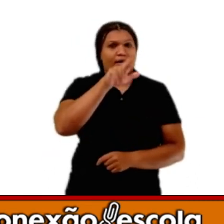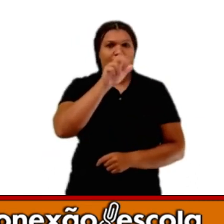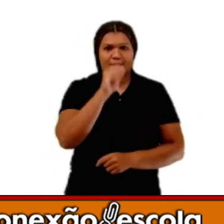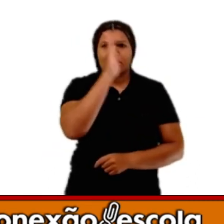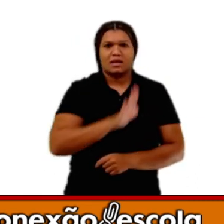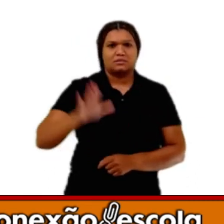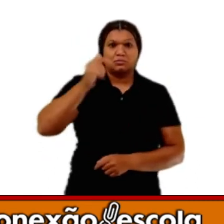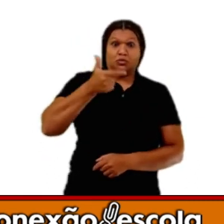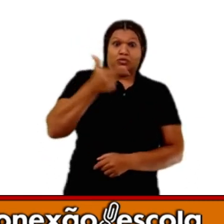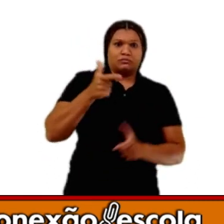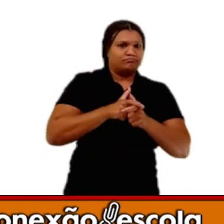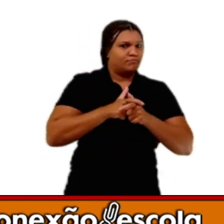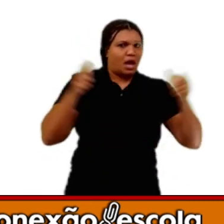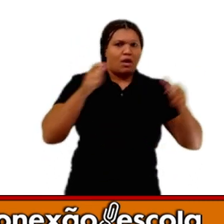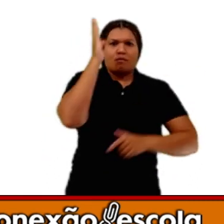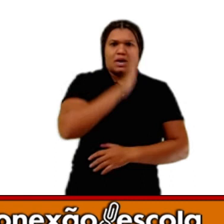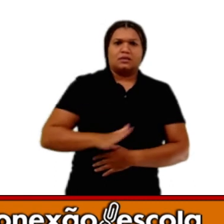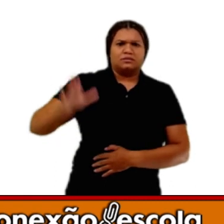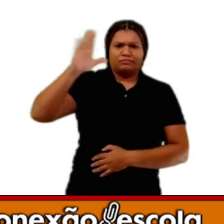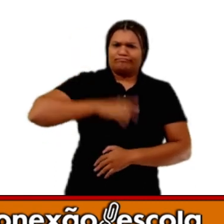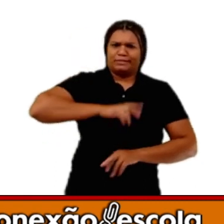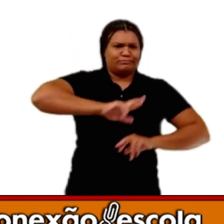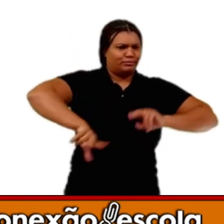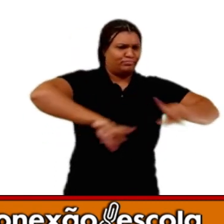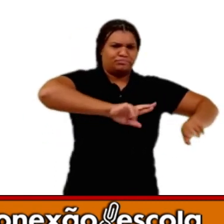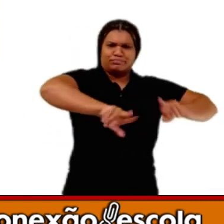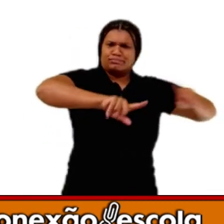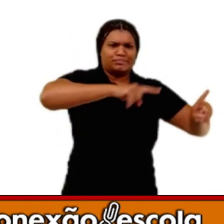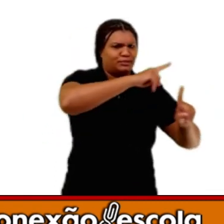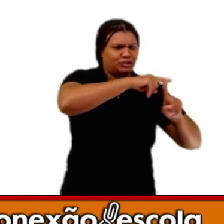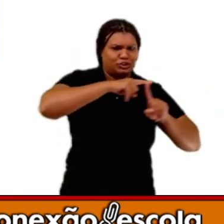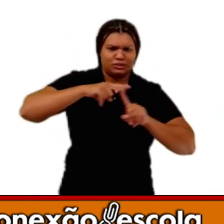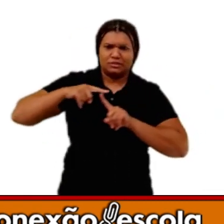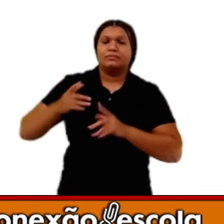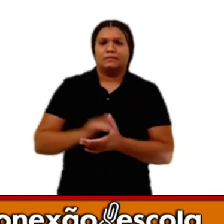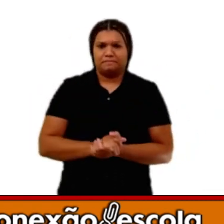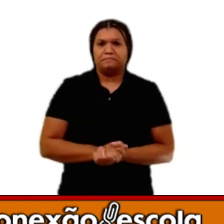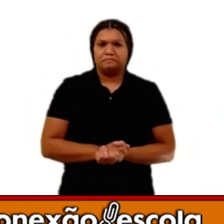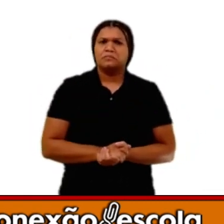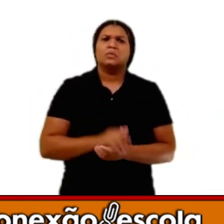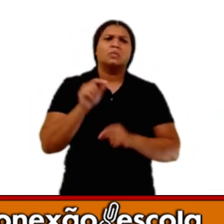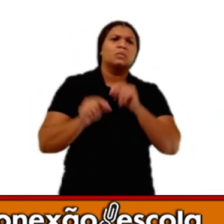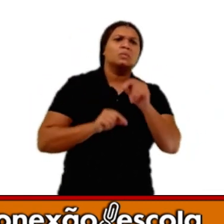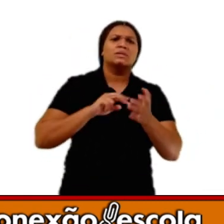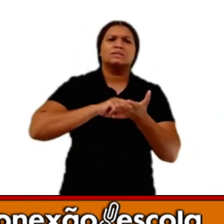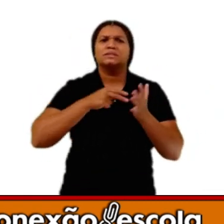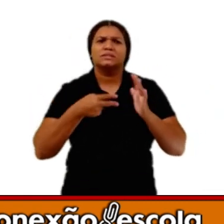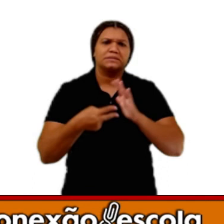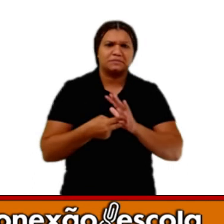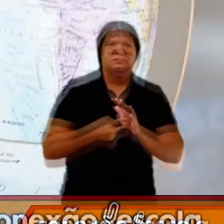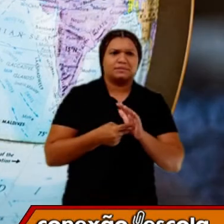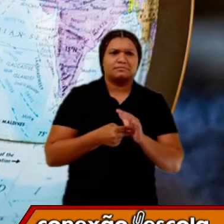Ele abriga diversas espécies endêmicas. O que são espécies endêmicas? São espécies que